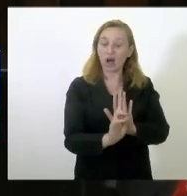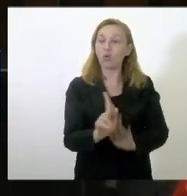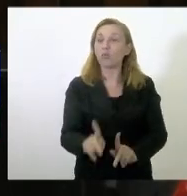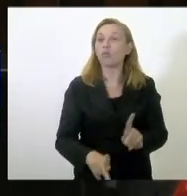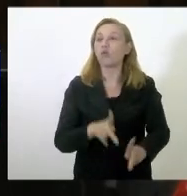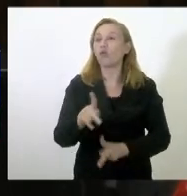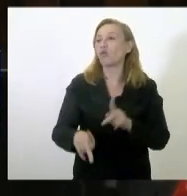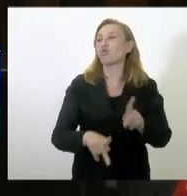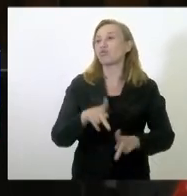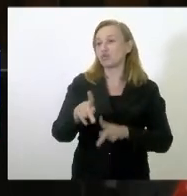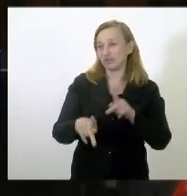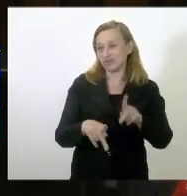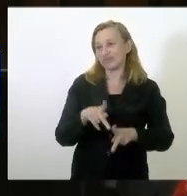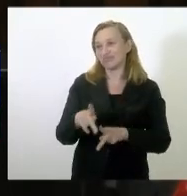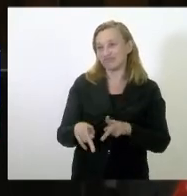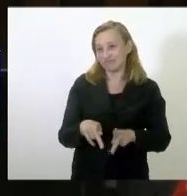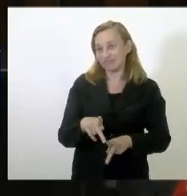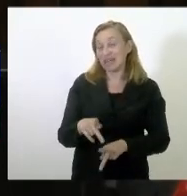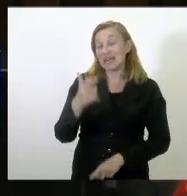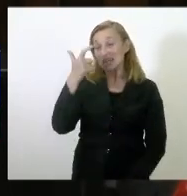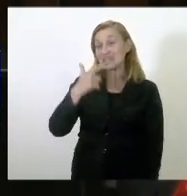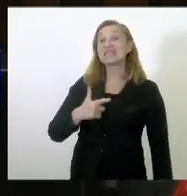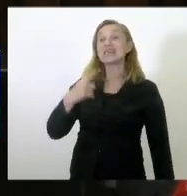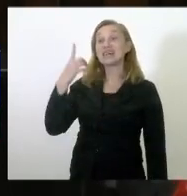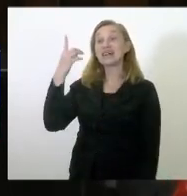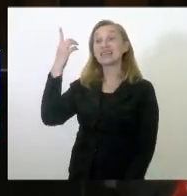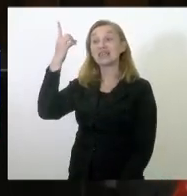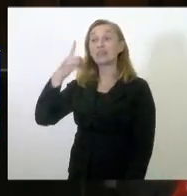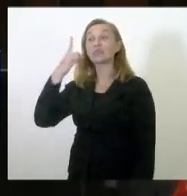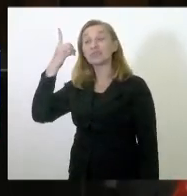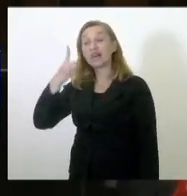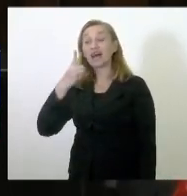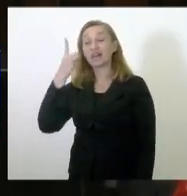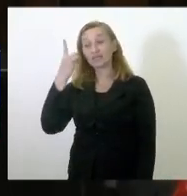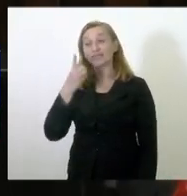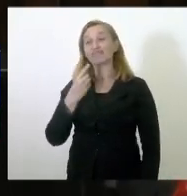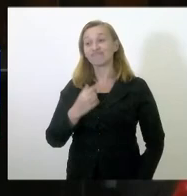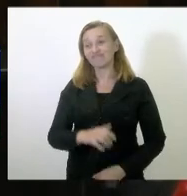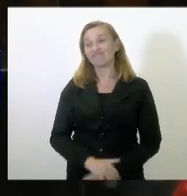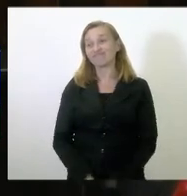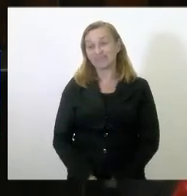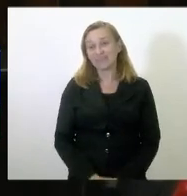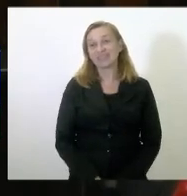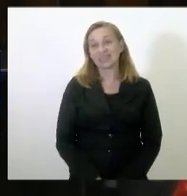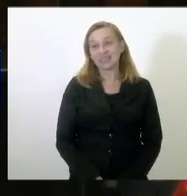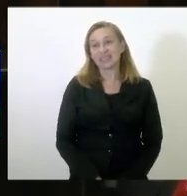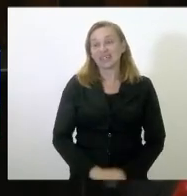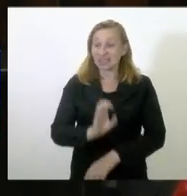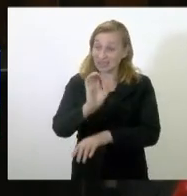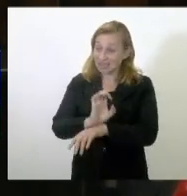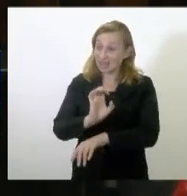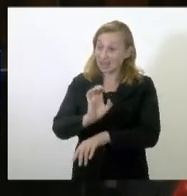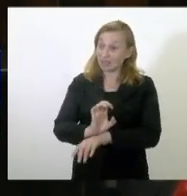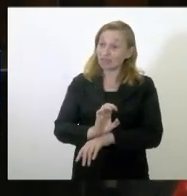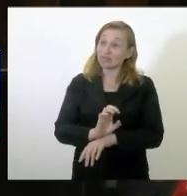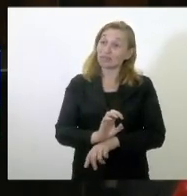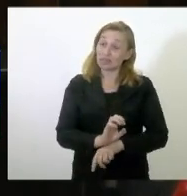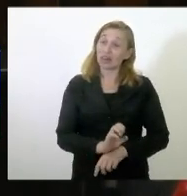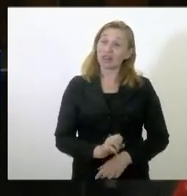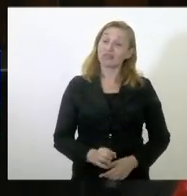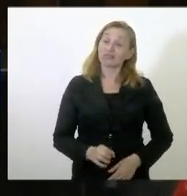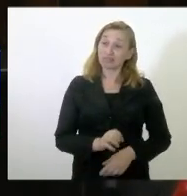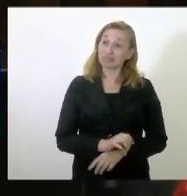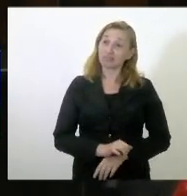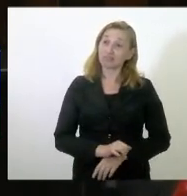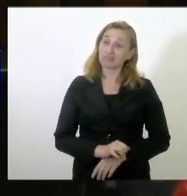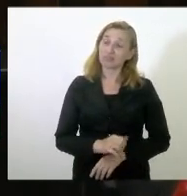representar uma parcela da cidade, da população, da cidade do Rio de Janeiro e das cidades do nosso estado. E